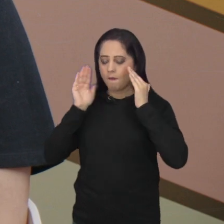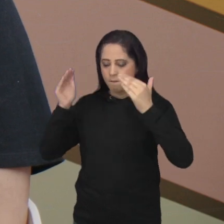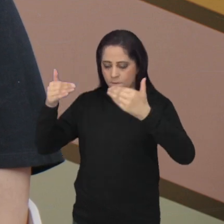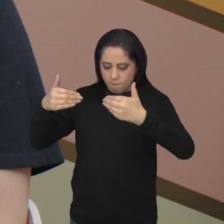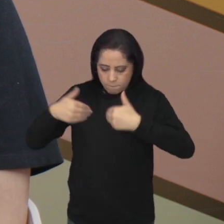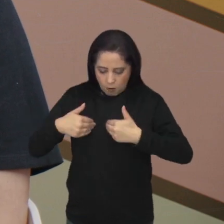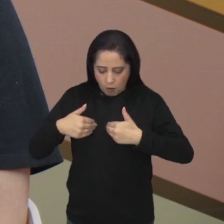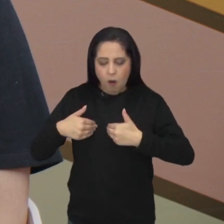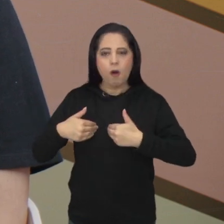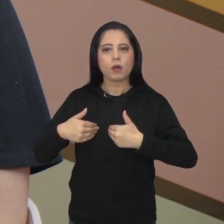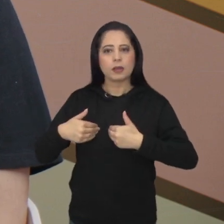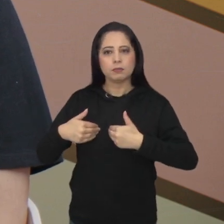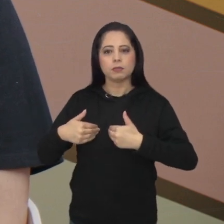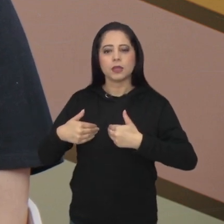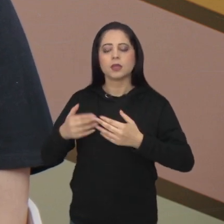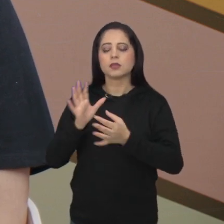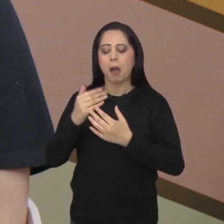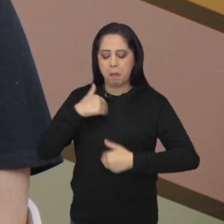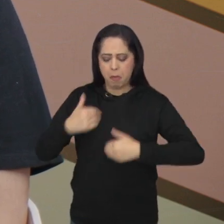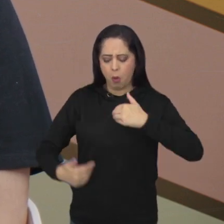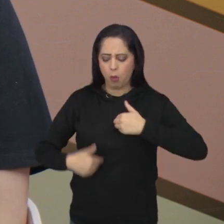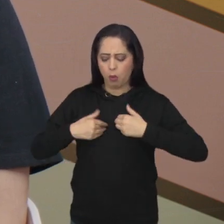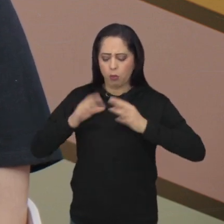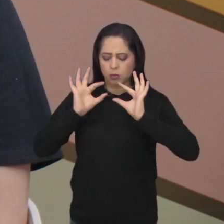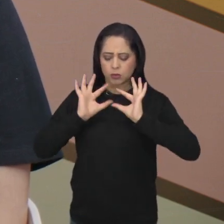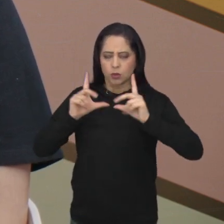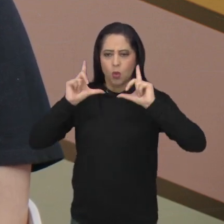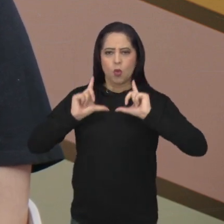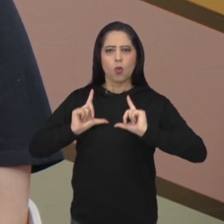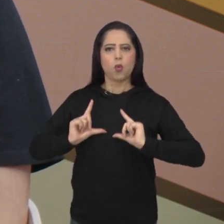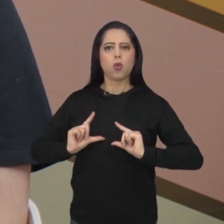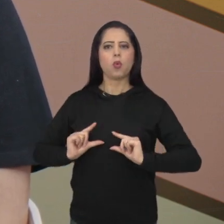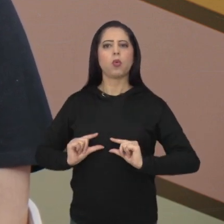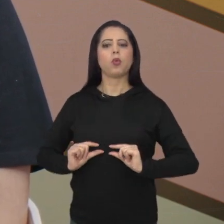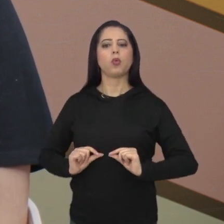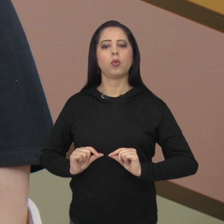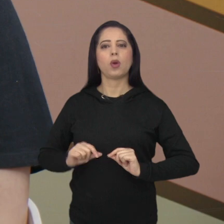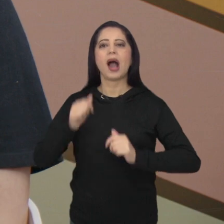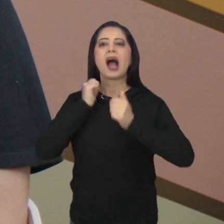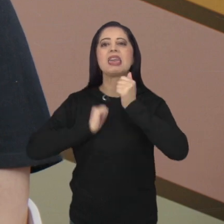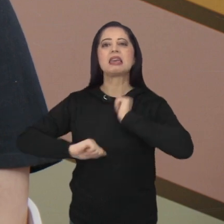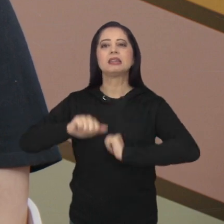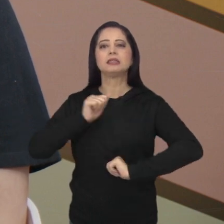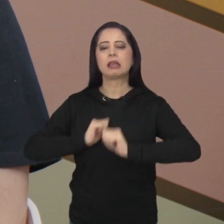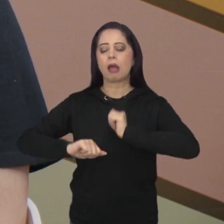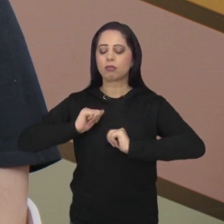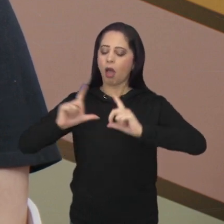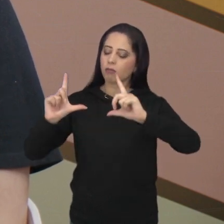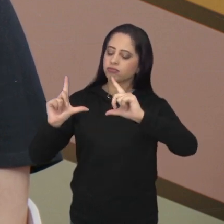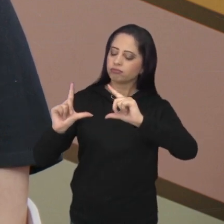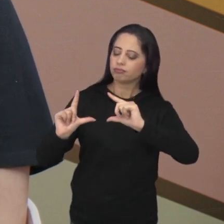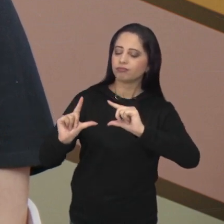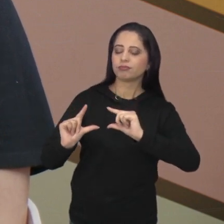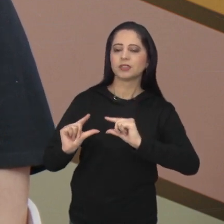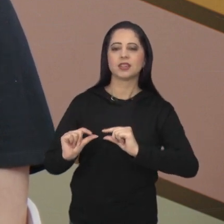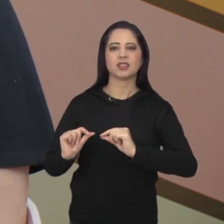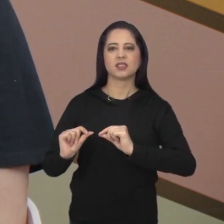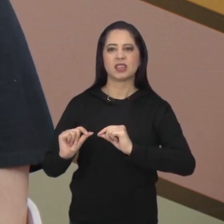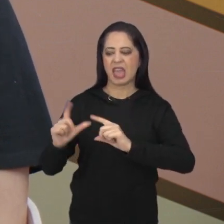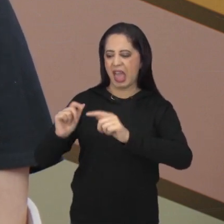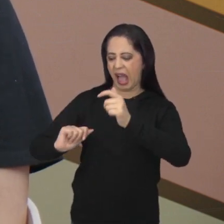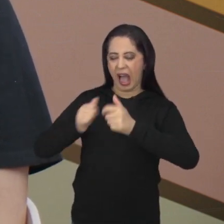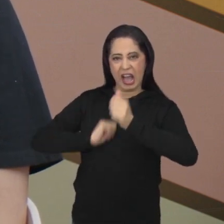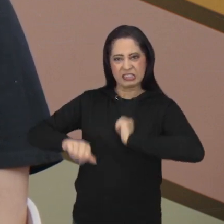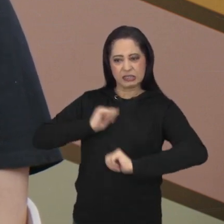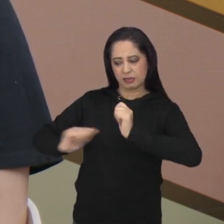centro silencioso, estável, harmonioso, eu passo a encarar a ansiedade de outra forma. Eu não deixo que ela